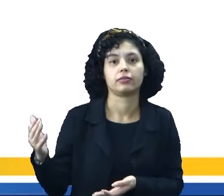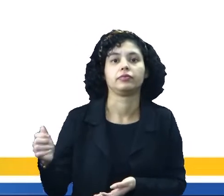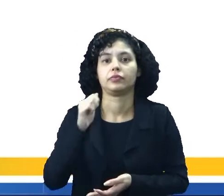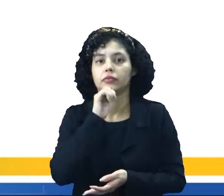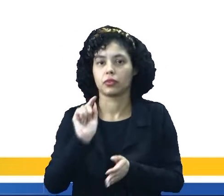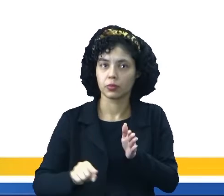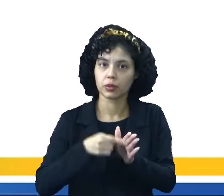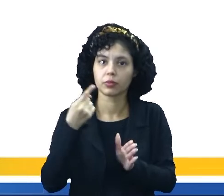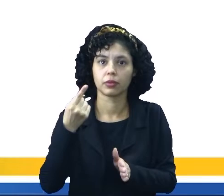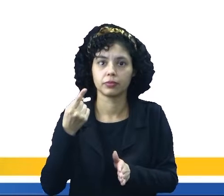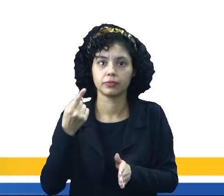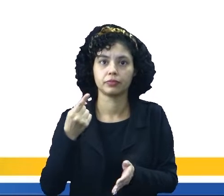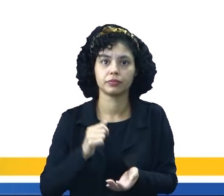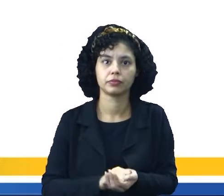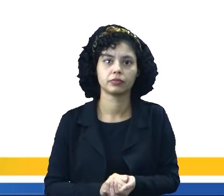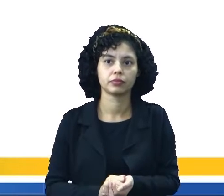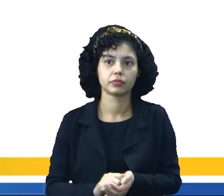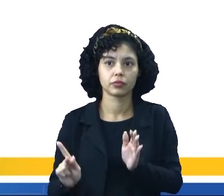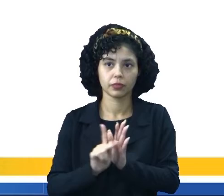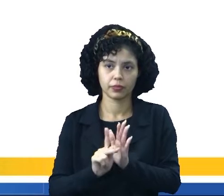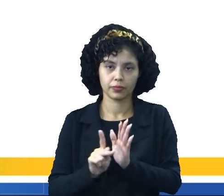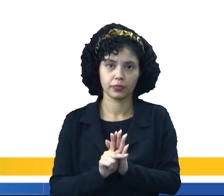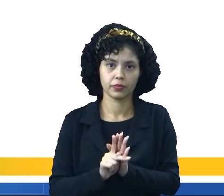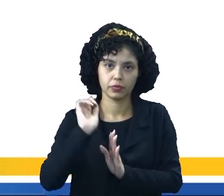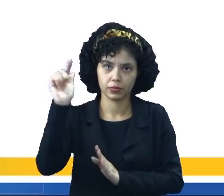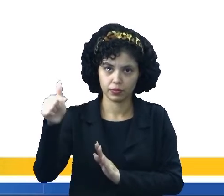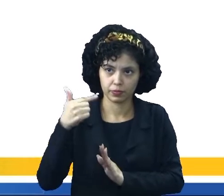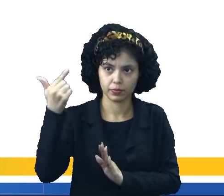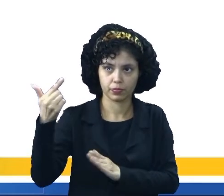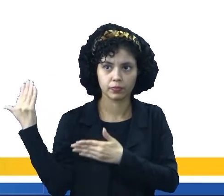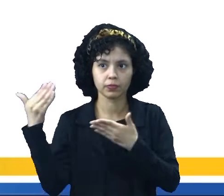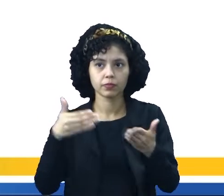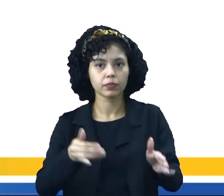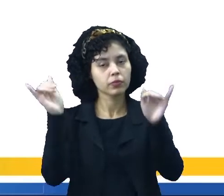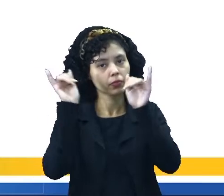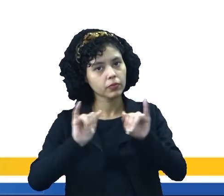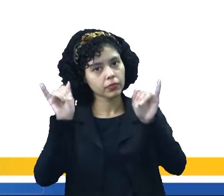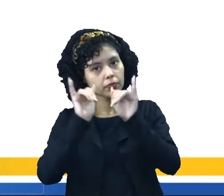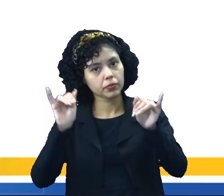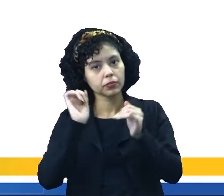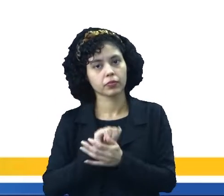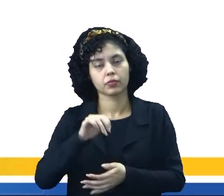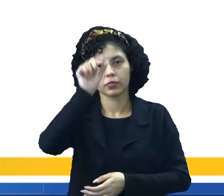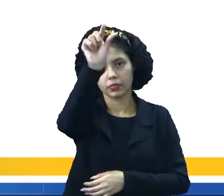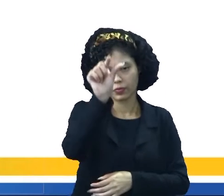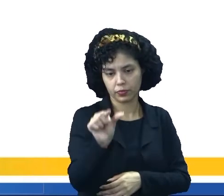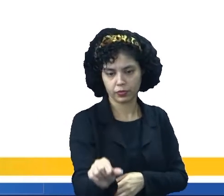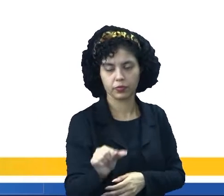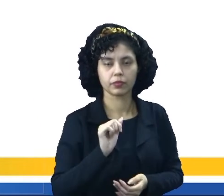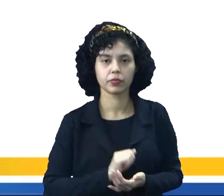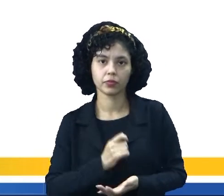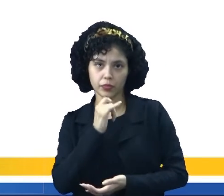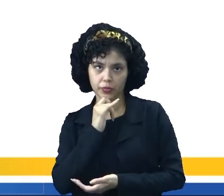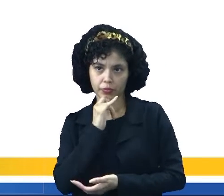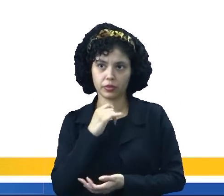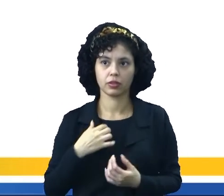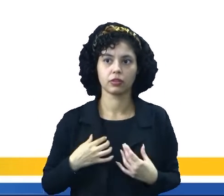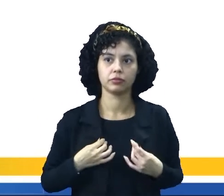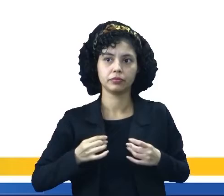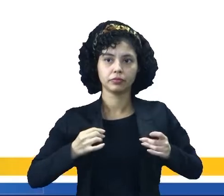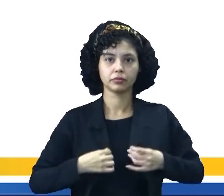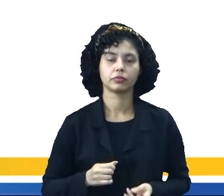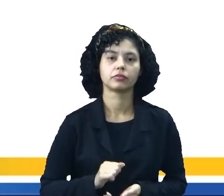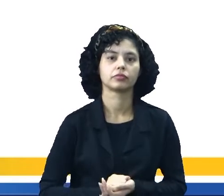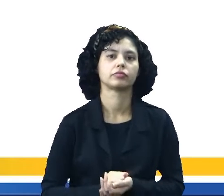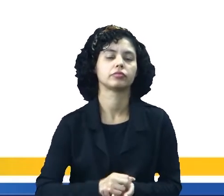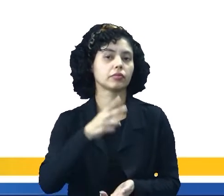tenho primeiro um órgão efetuador, para depois chegar a informação na medula. Por exemplo, se eu